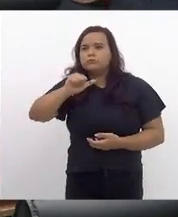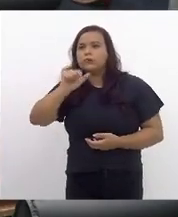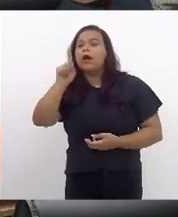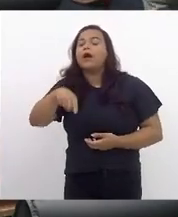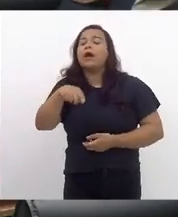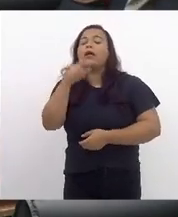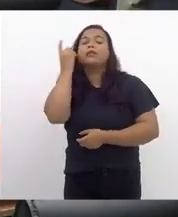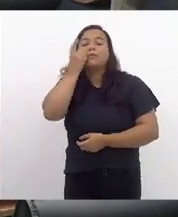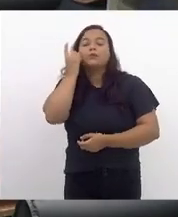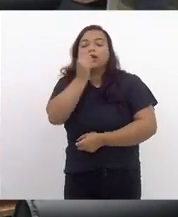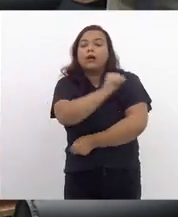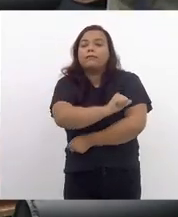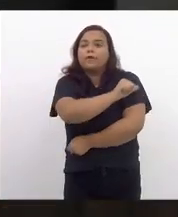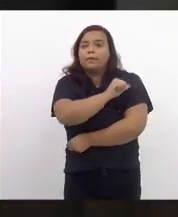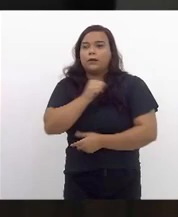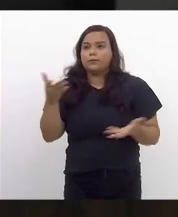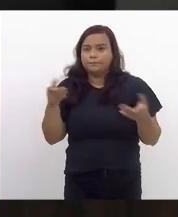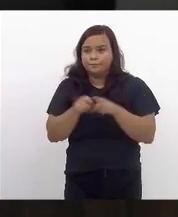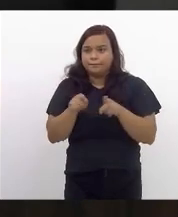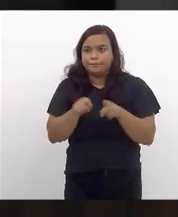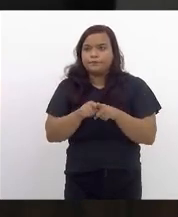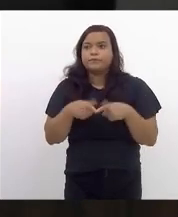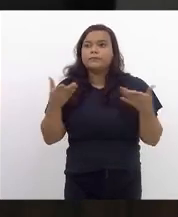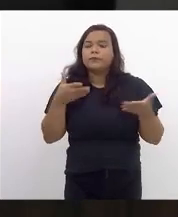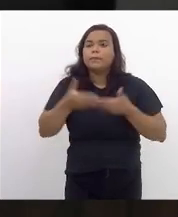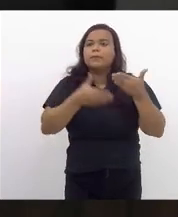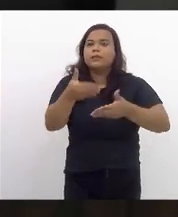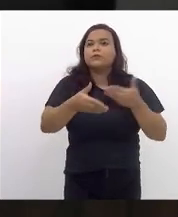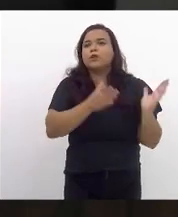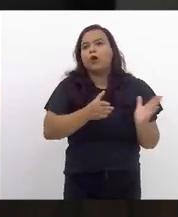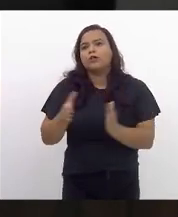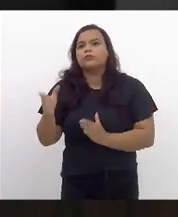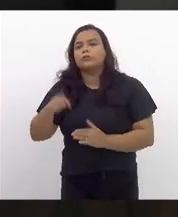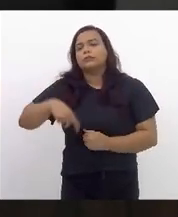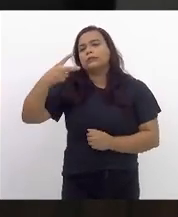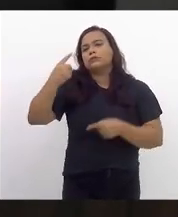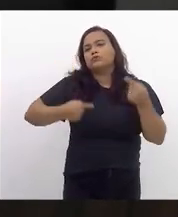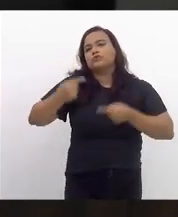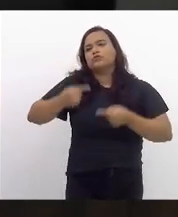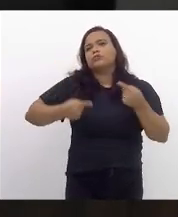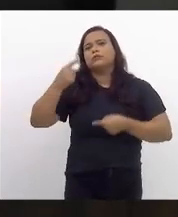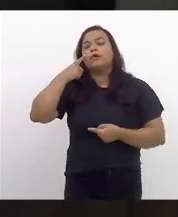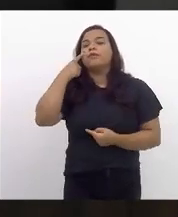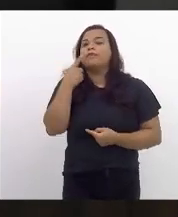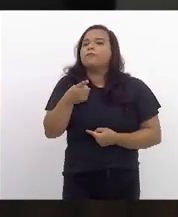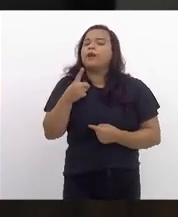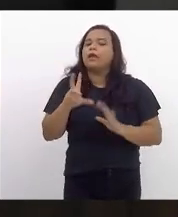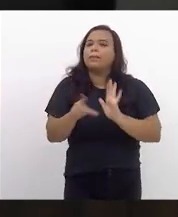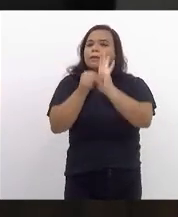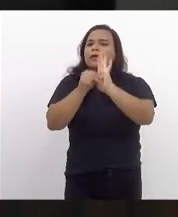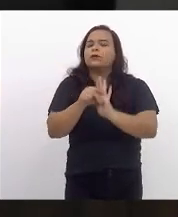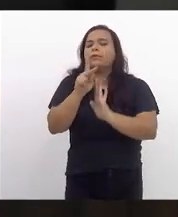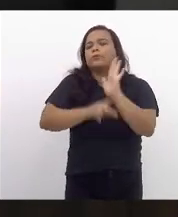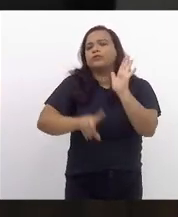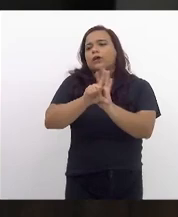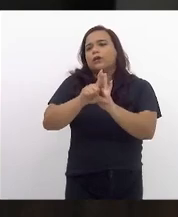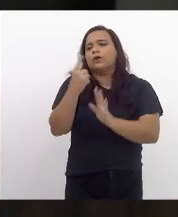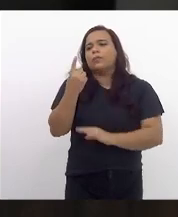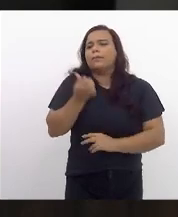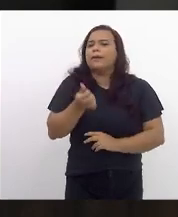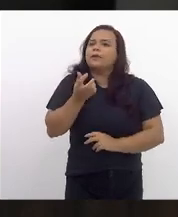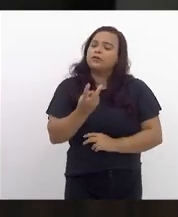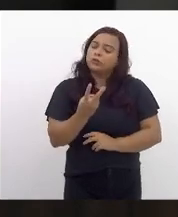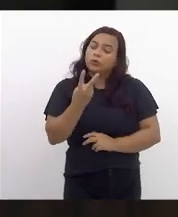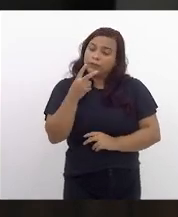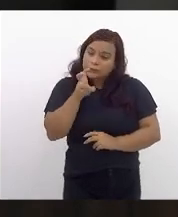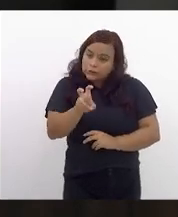Vou. Anuncio, em tramitação ordinária, em segunda discussão, em ação do vencido, assim emendado. Projeto de lei 1625-A de 19,